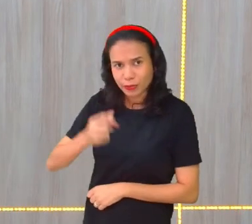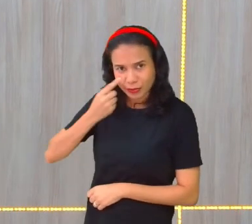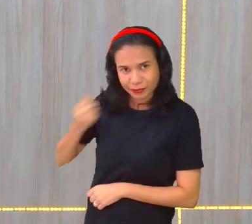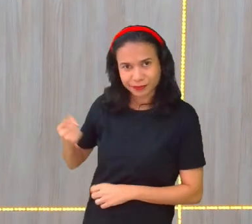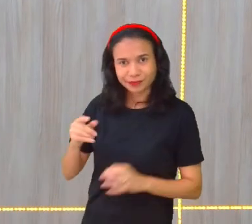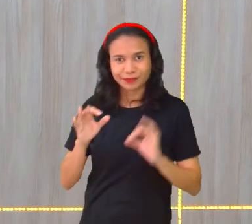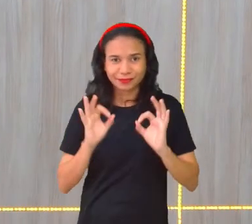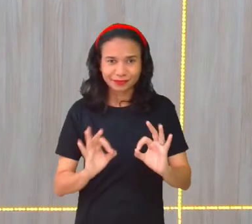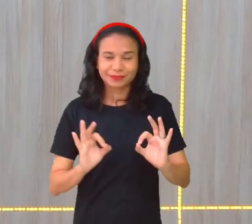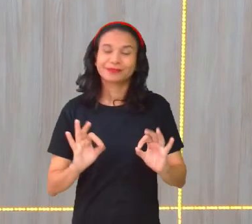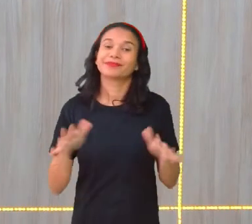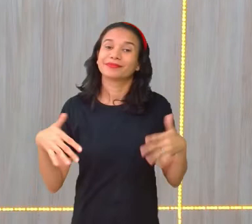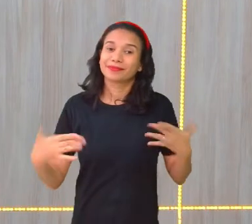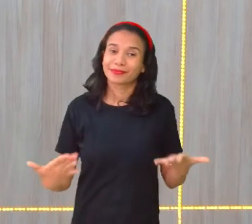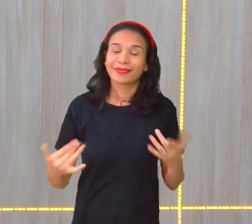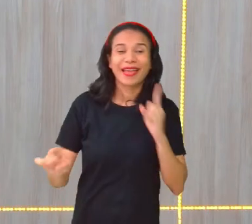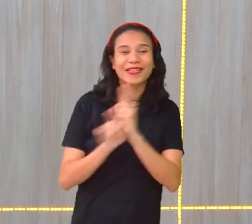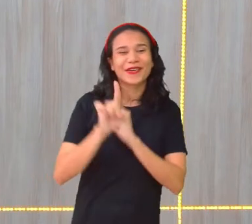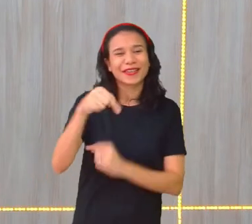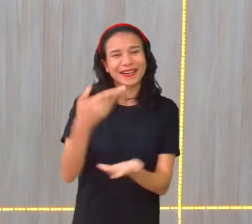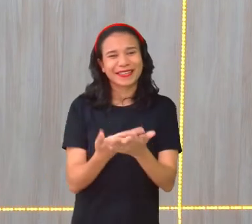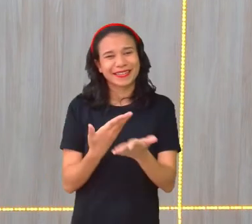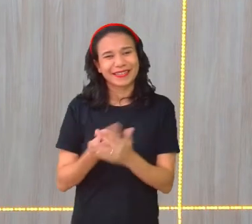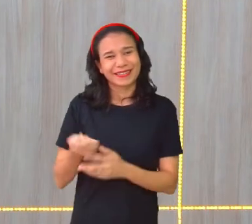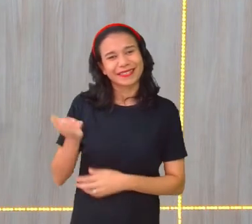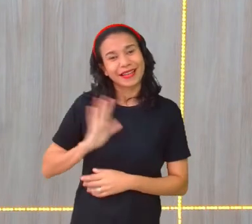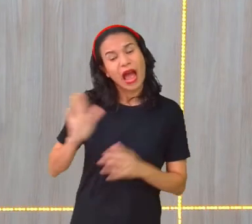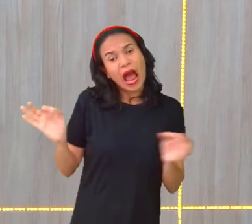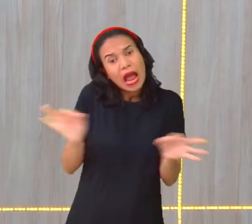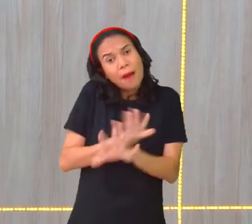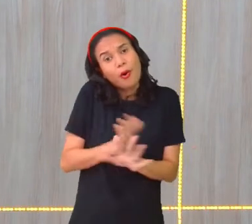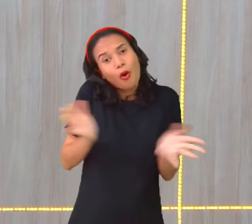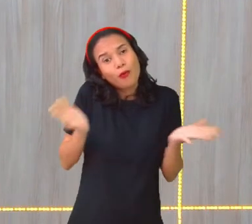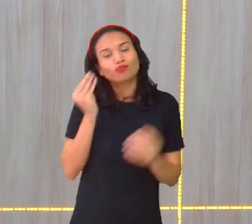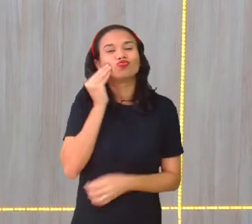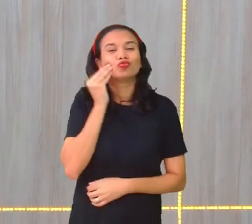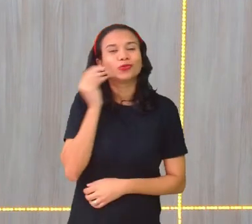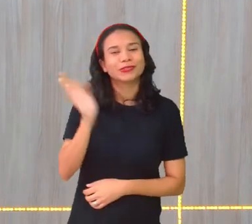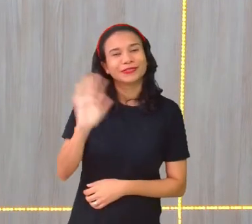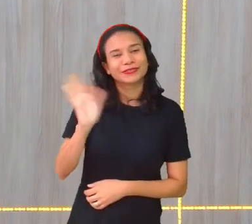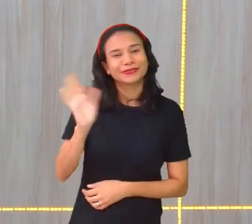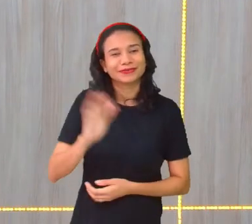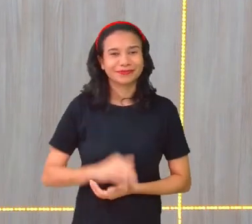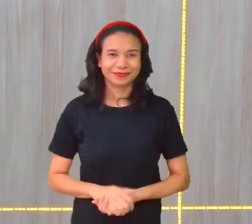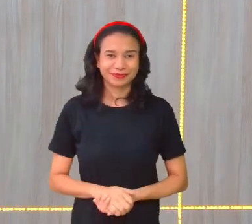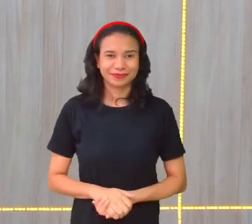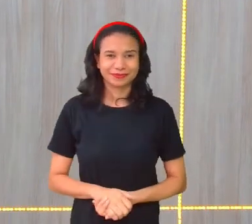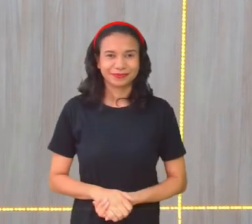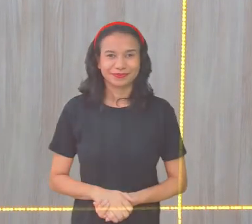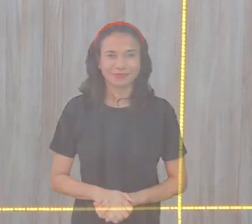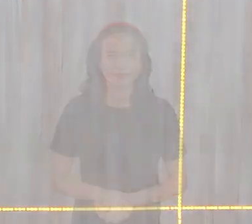princípios aí, tá certo? Então, até a próxima aula, gente. Já acabou. Beijo, tchau.